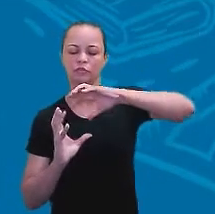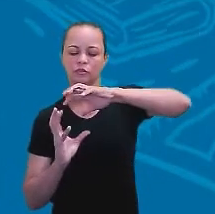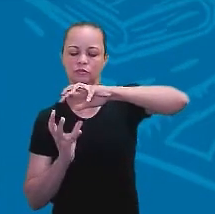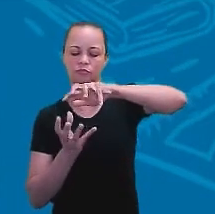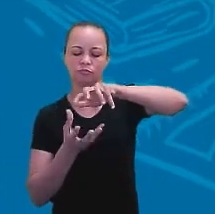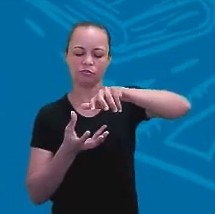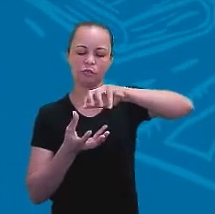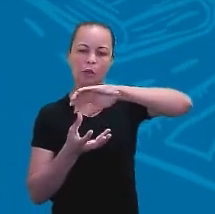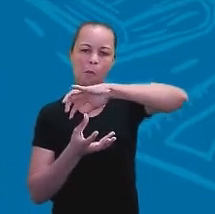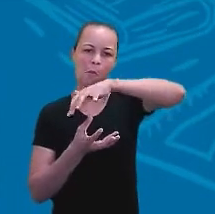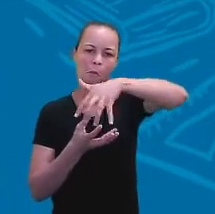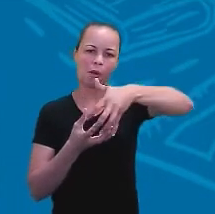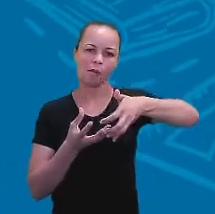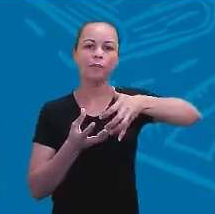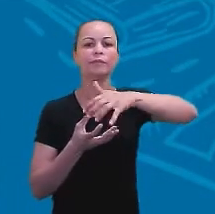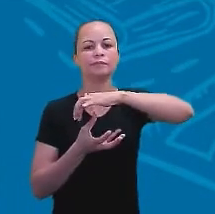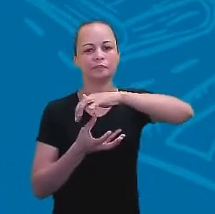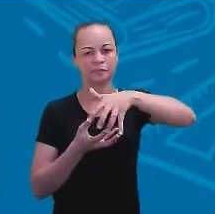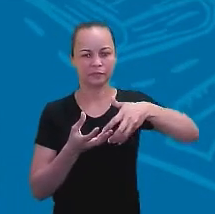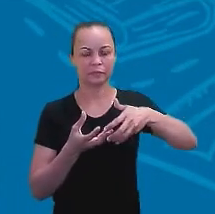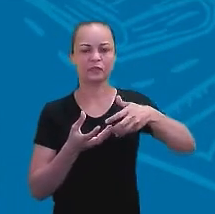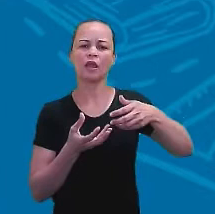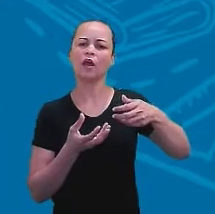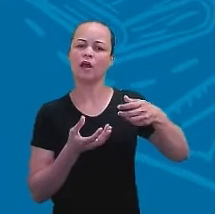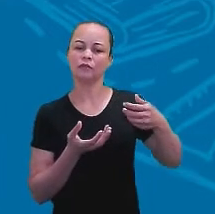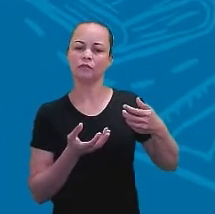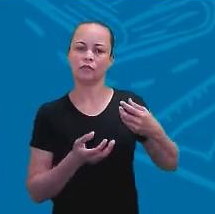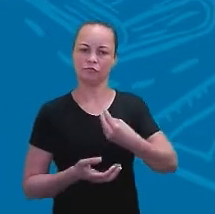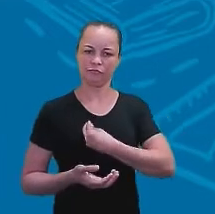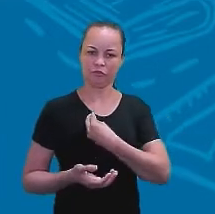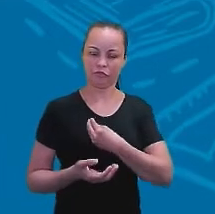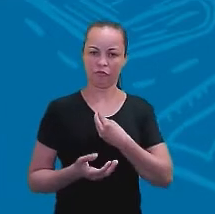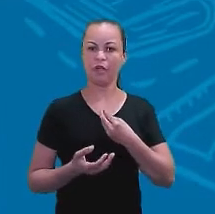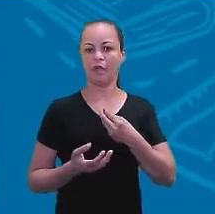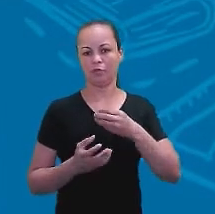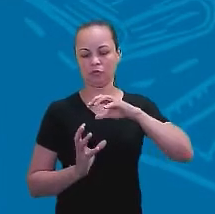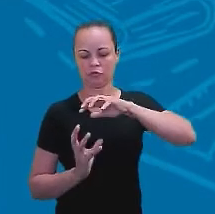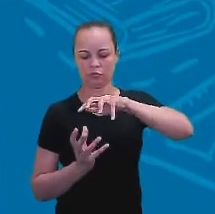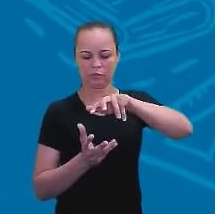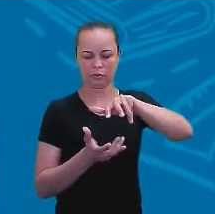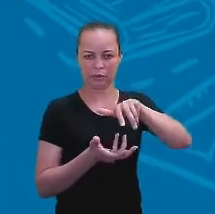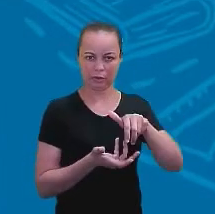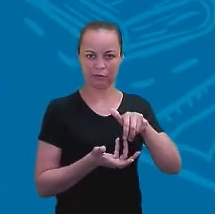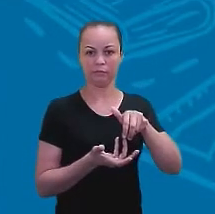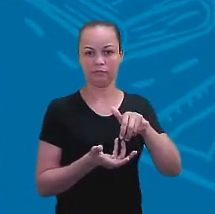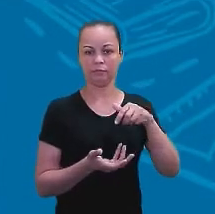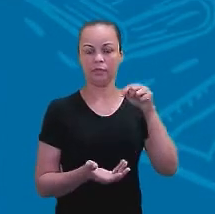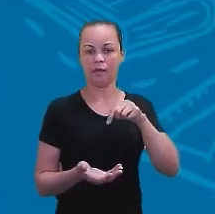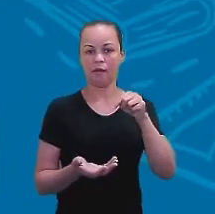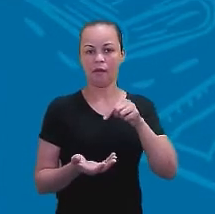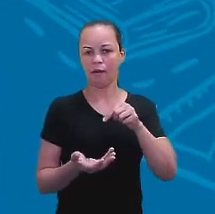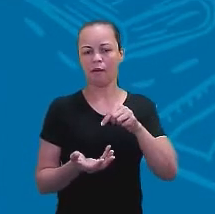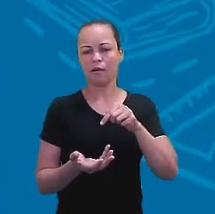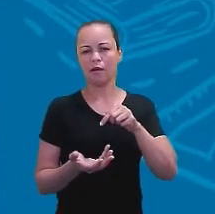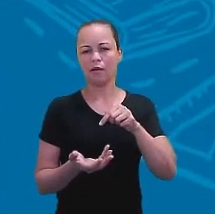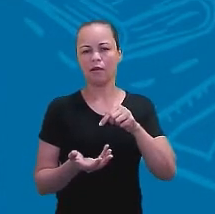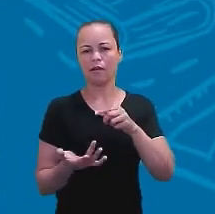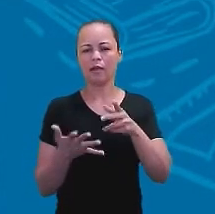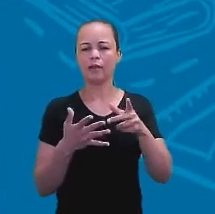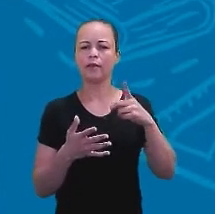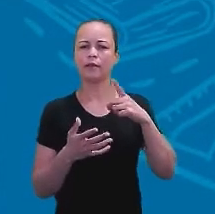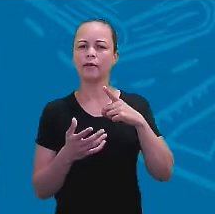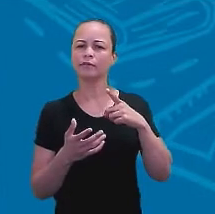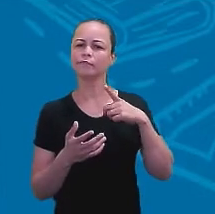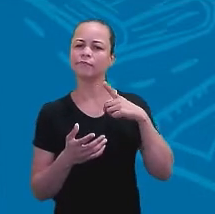todo o planeta Terra, tá certo? Nós vivemos, né, num planeta chamado planeta Terra. Esse planeta, ele possui